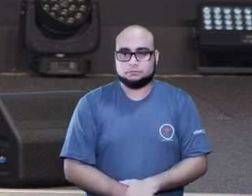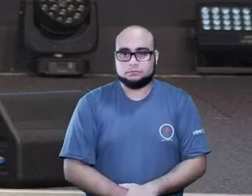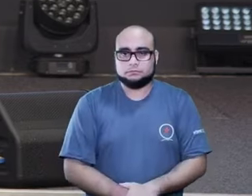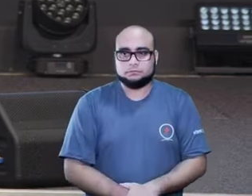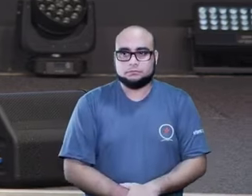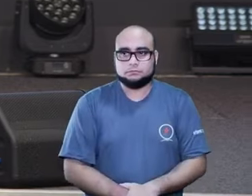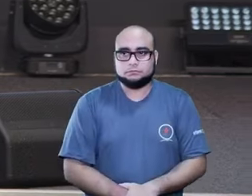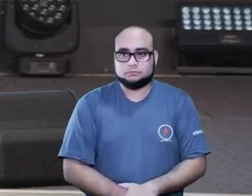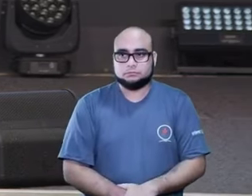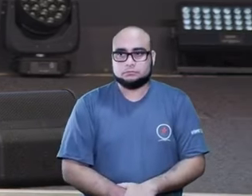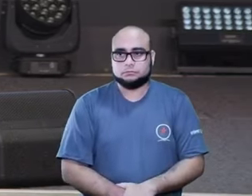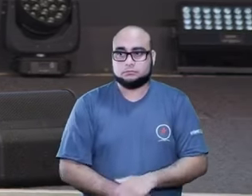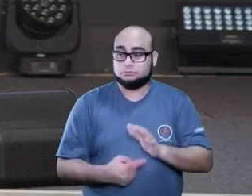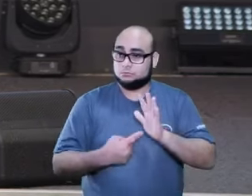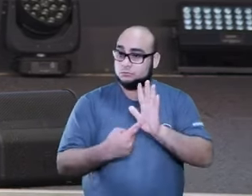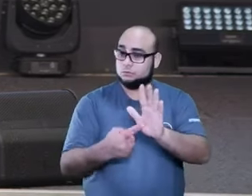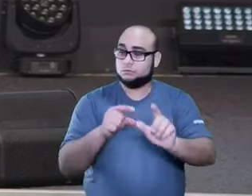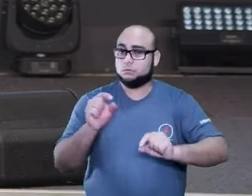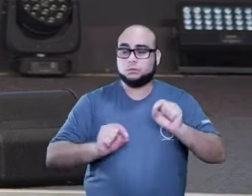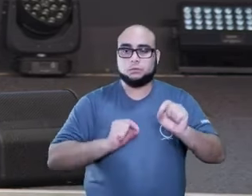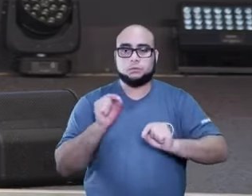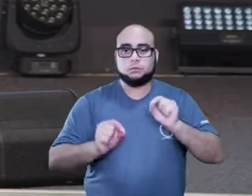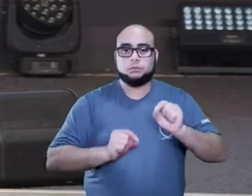que diz-nos assim: